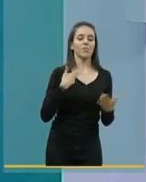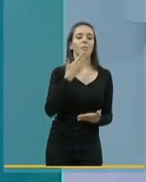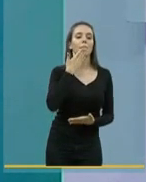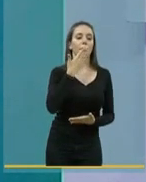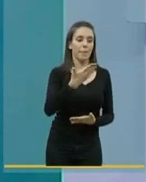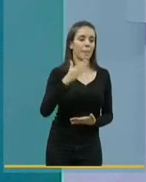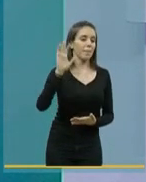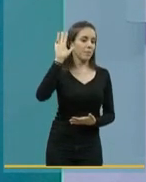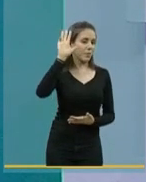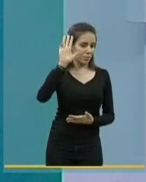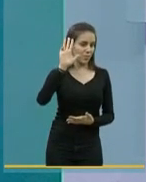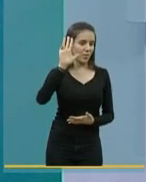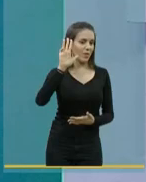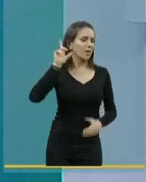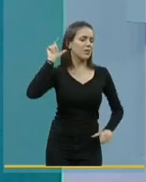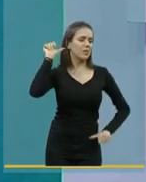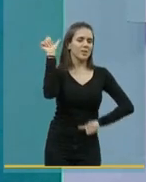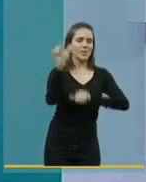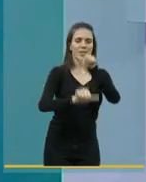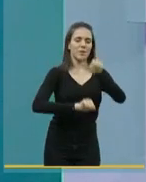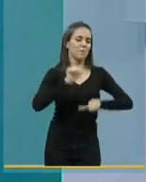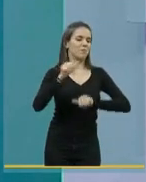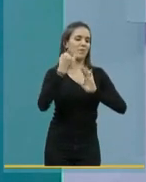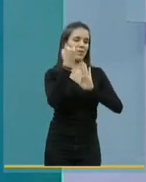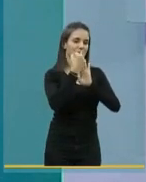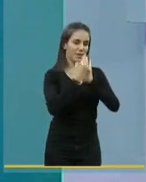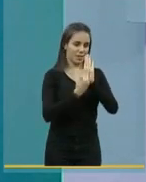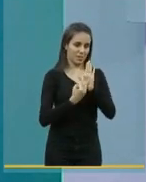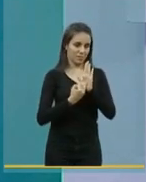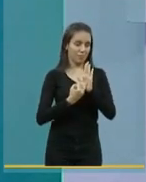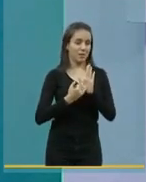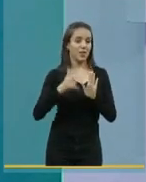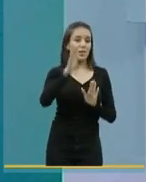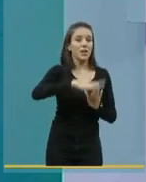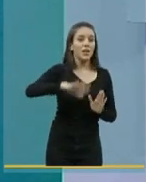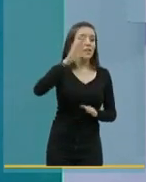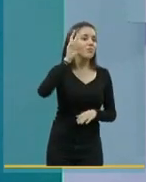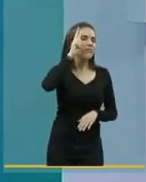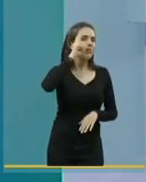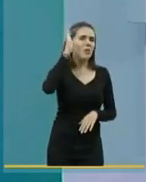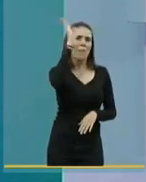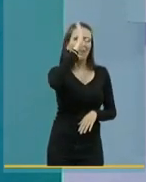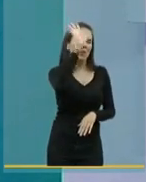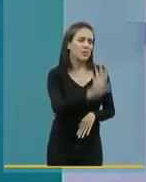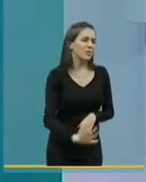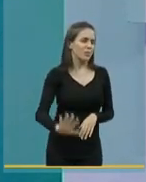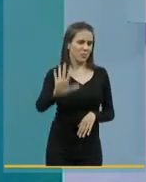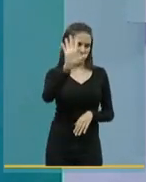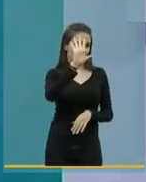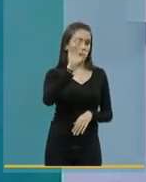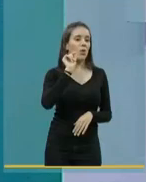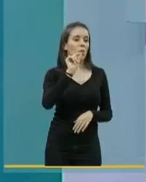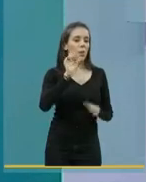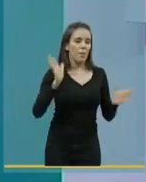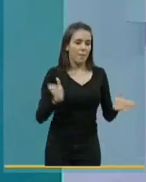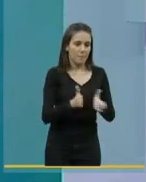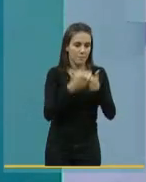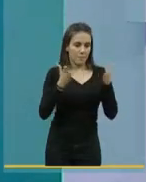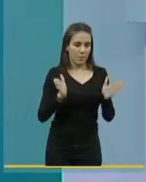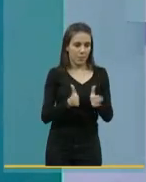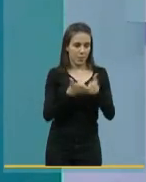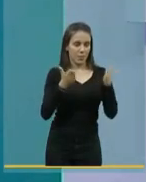fez uma das maiores reformas tributárias às avessas da história do país que foi colocar o pobre no